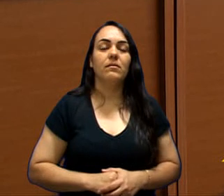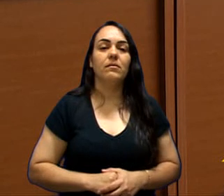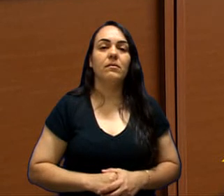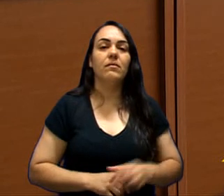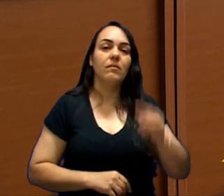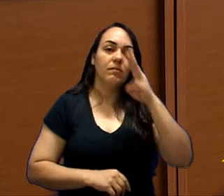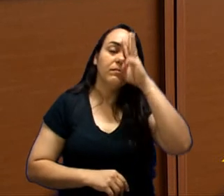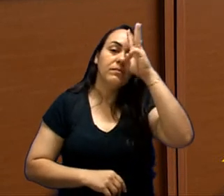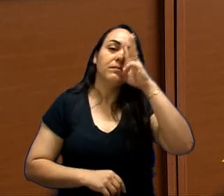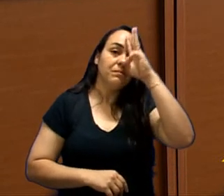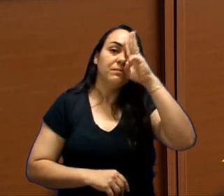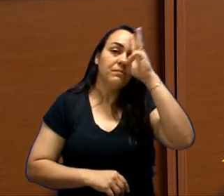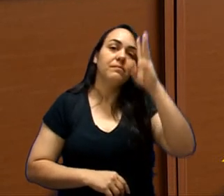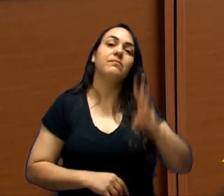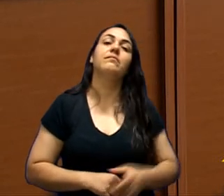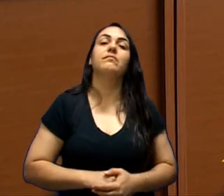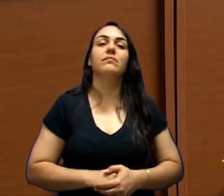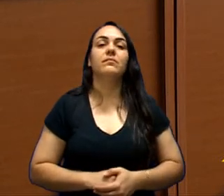Vanderlei Diogo.